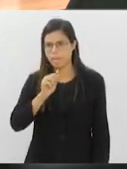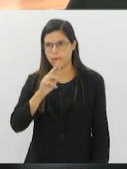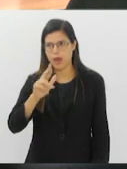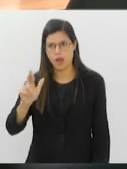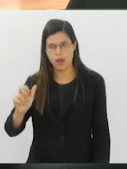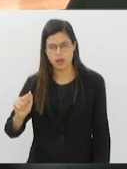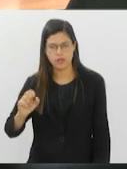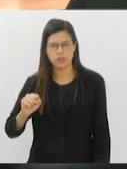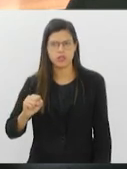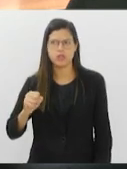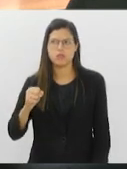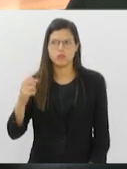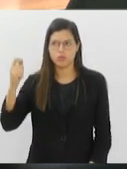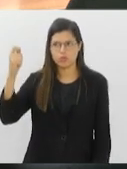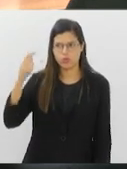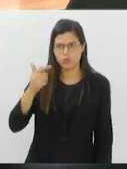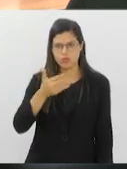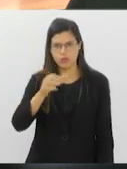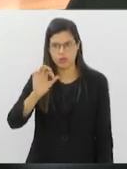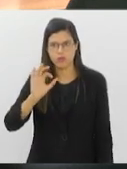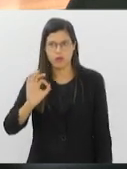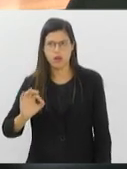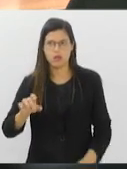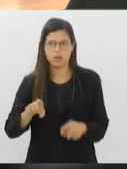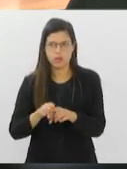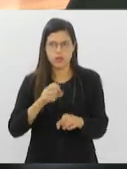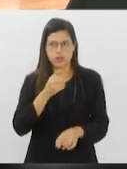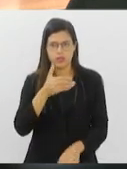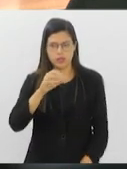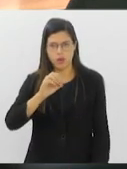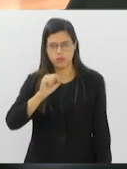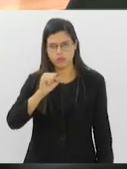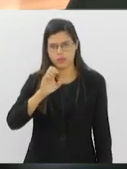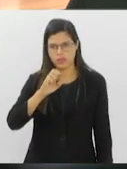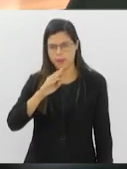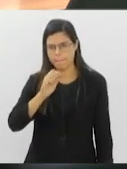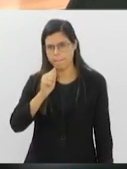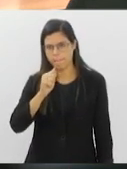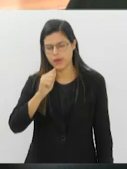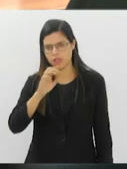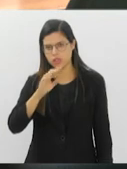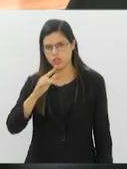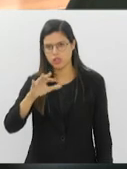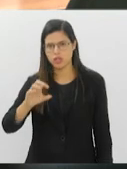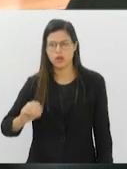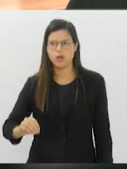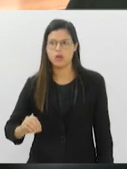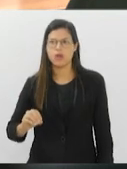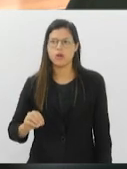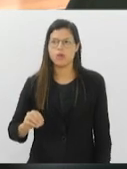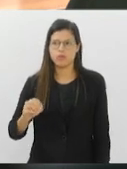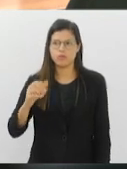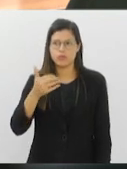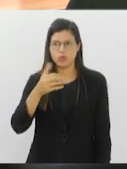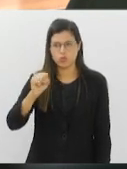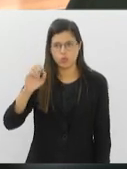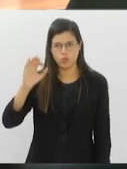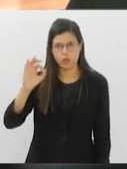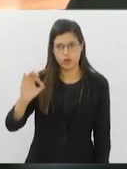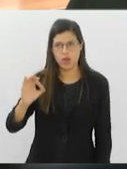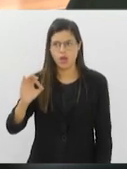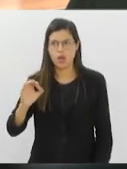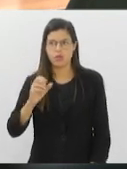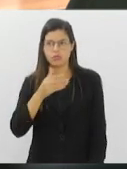nesse momento. São Sebastião do Alto também com sol, 18 graus. 20 graus, São José de Ubá, também com sol,